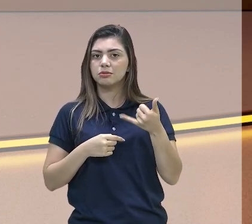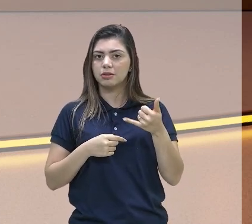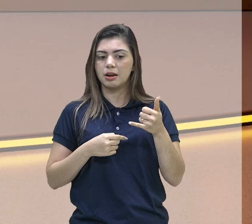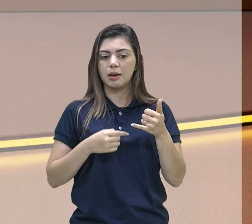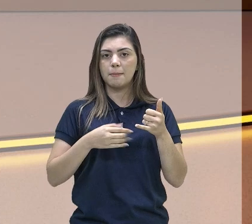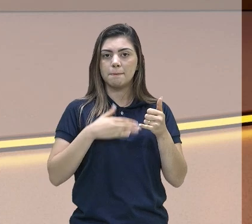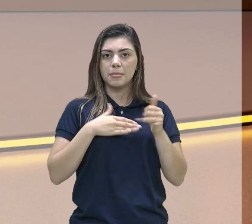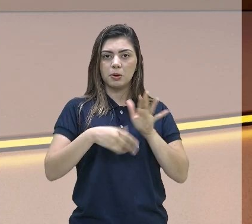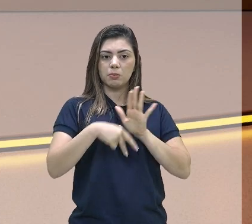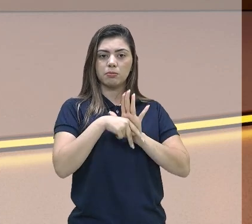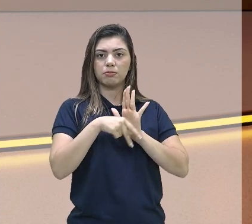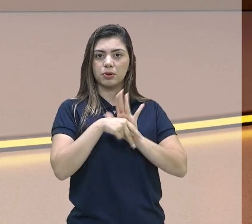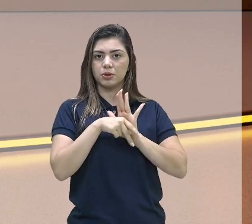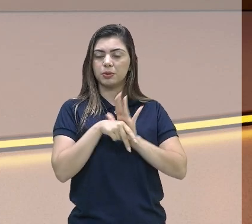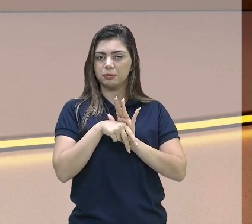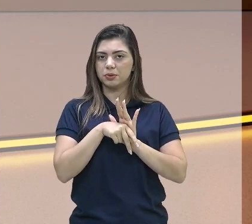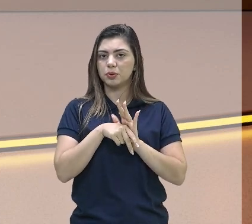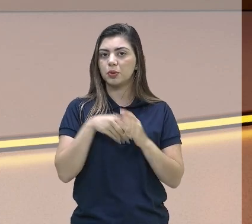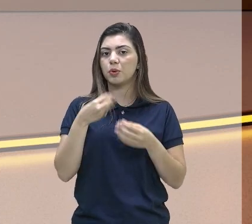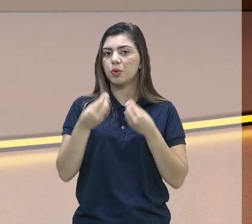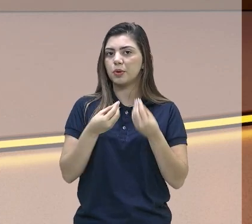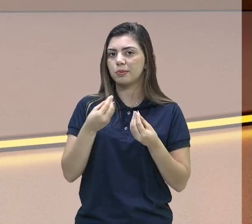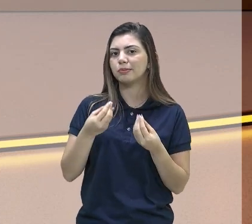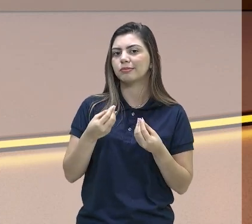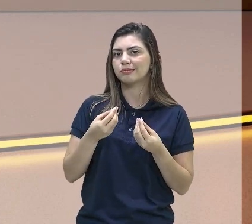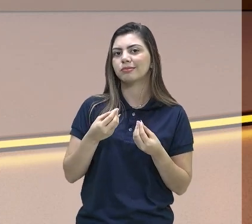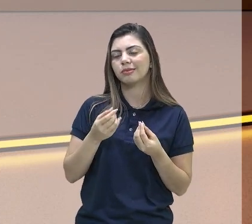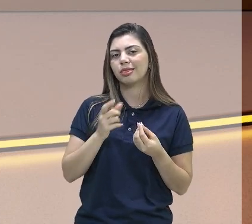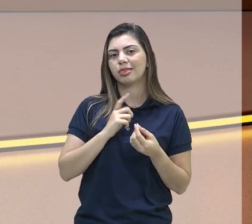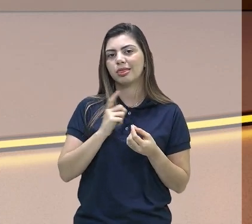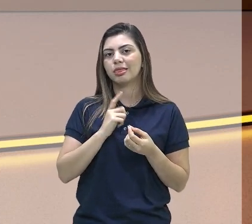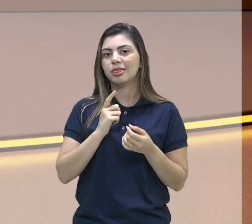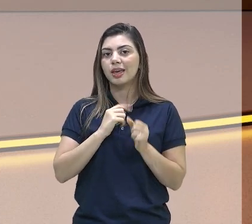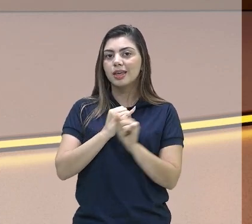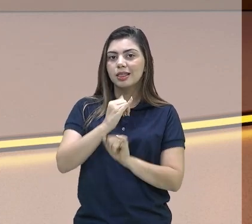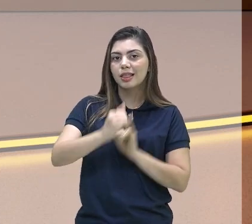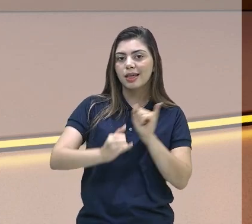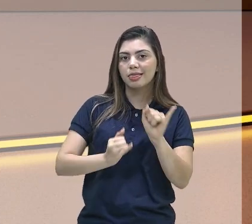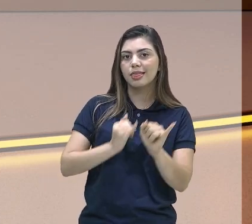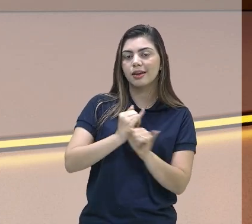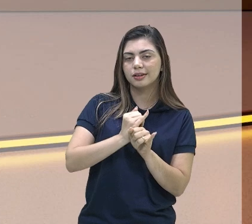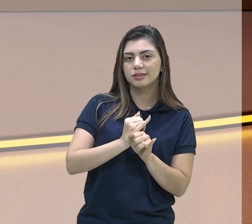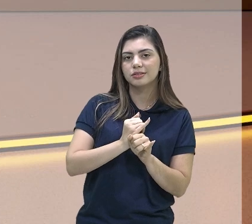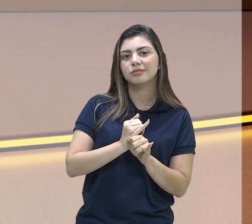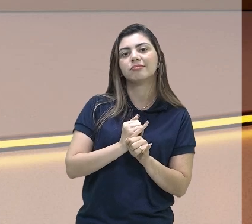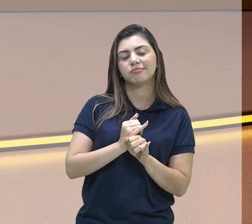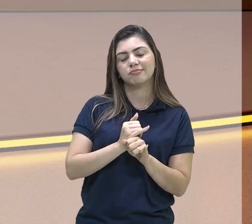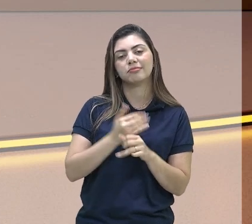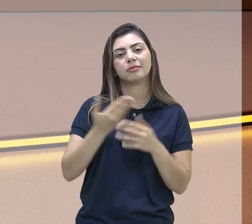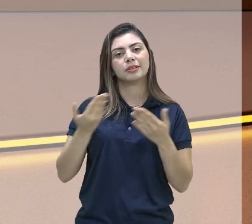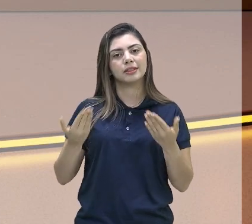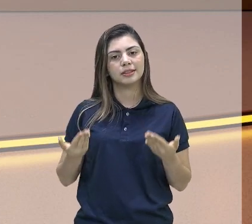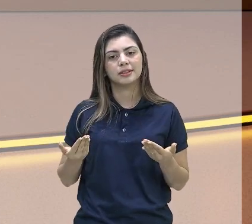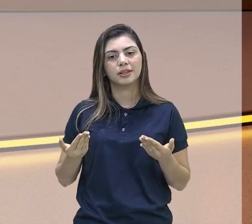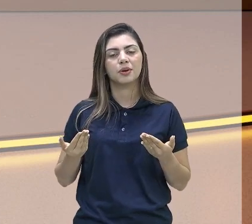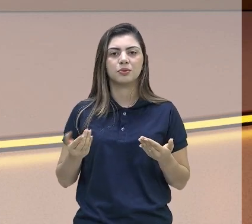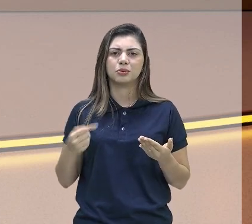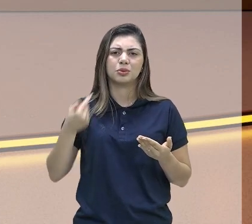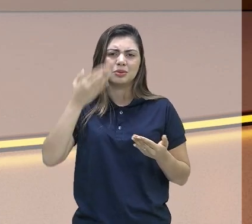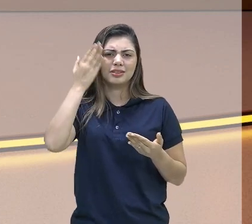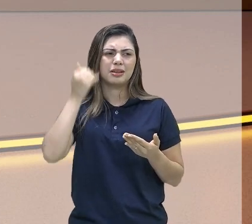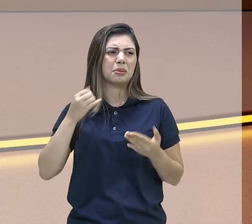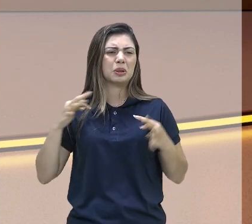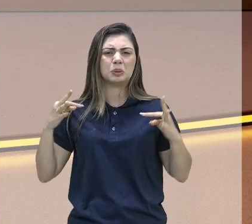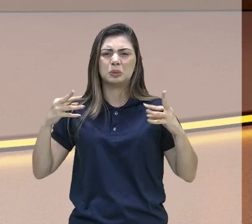aparelho, que é o celular, né, a telefonia móvel, estiver conectada à rede da internet, porque